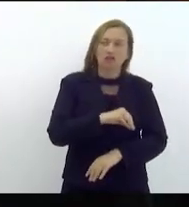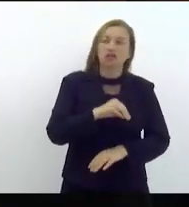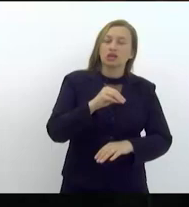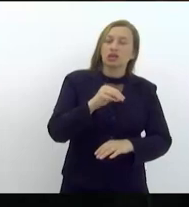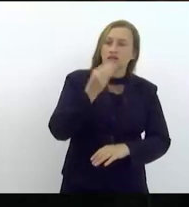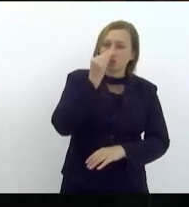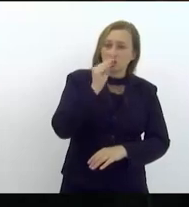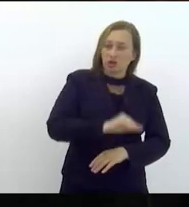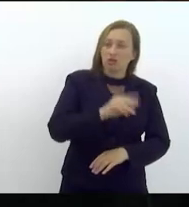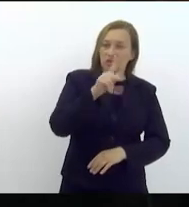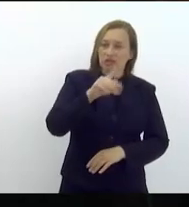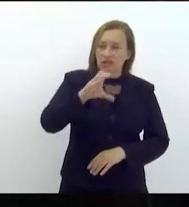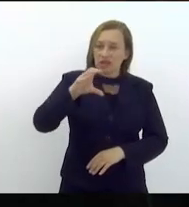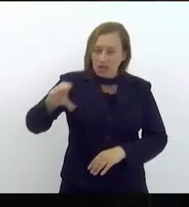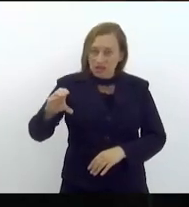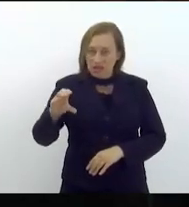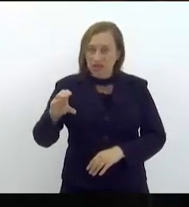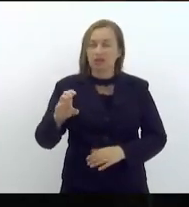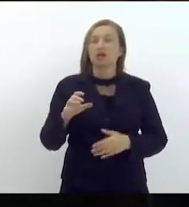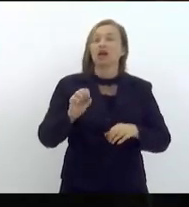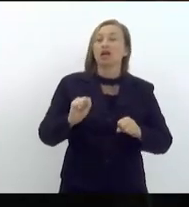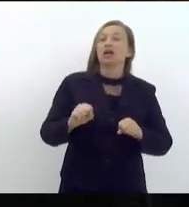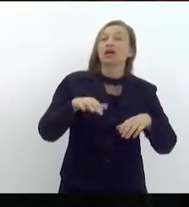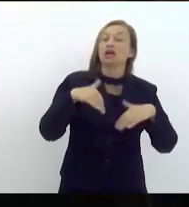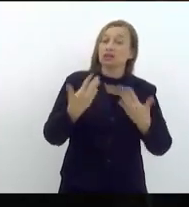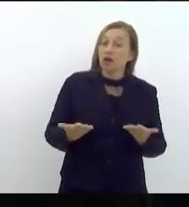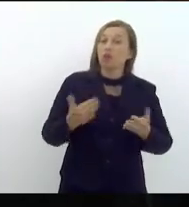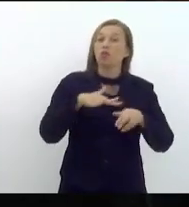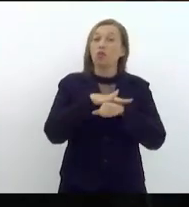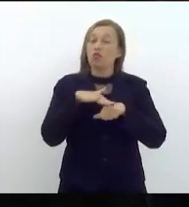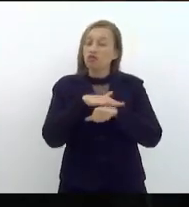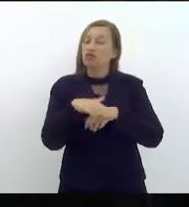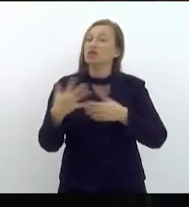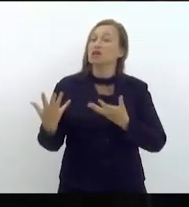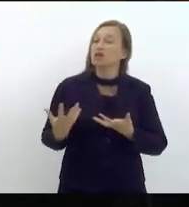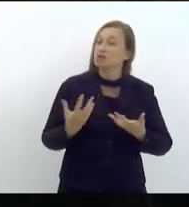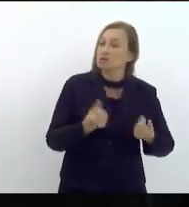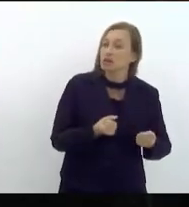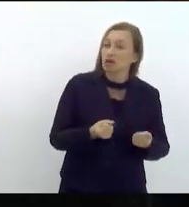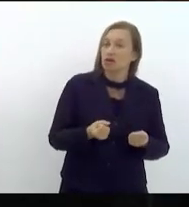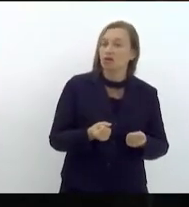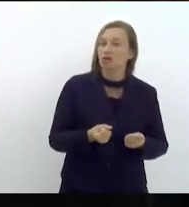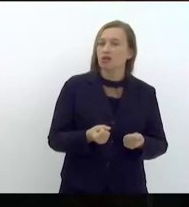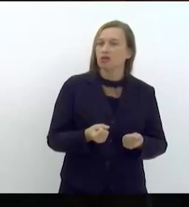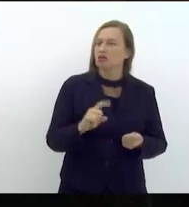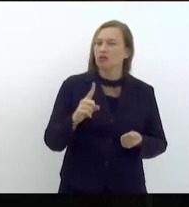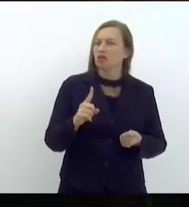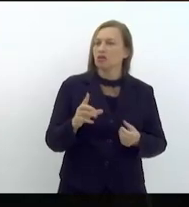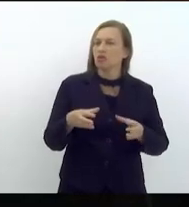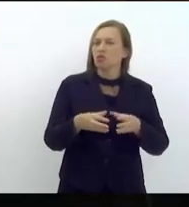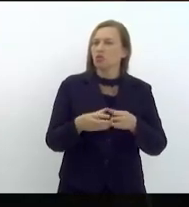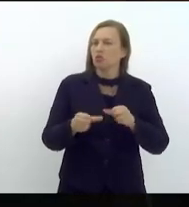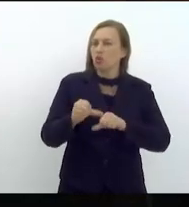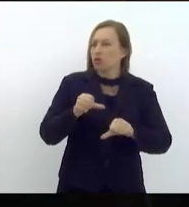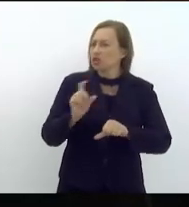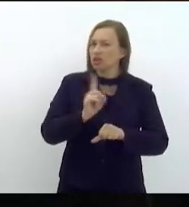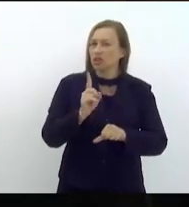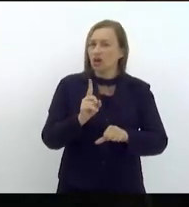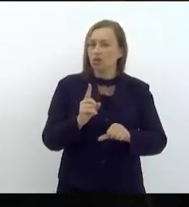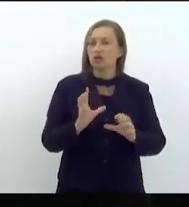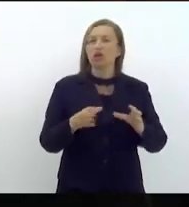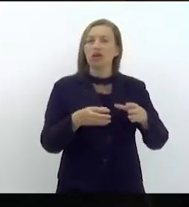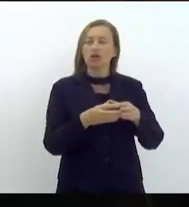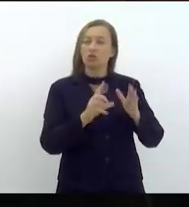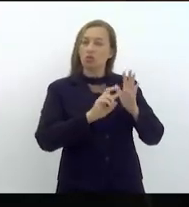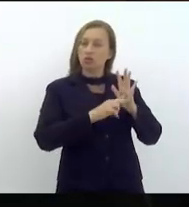pccs com decreto autoritário então converse receba não recebe a oposição Não não é isso que eu tô pedindo recebe o